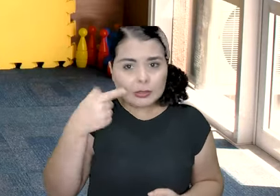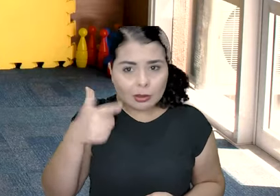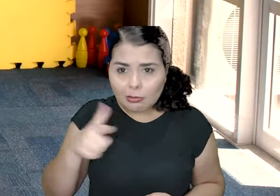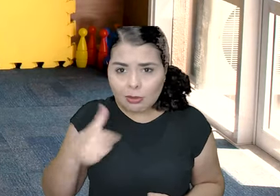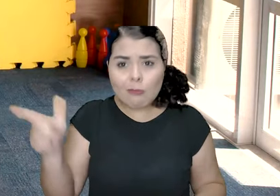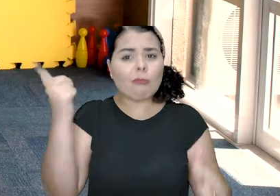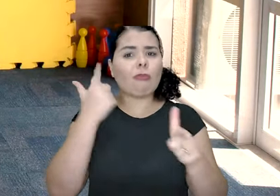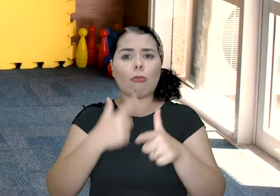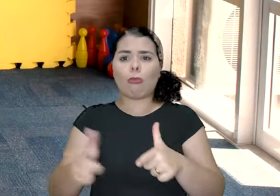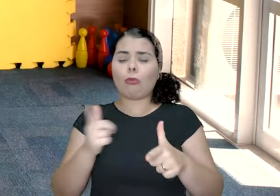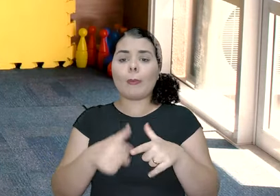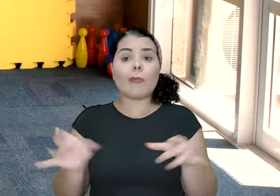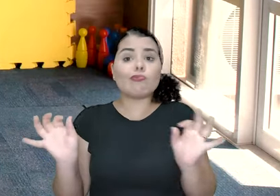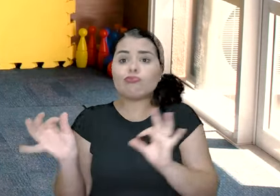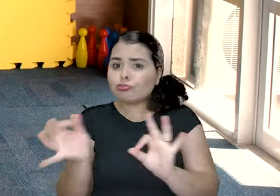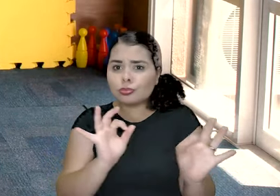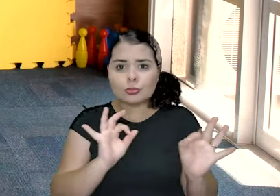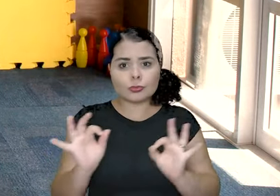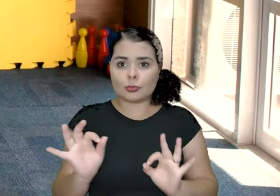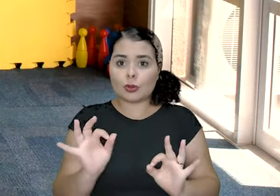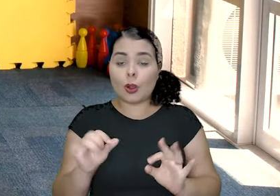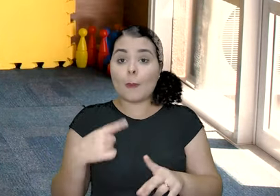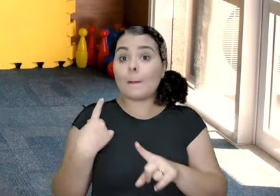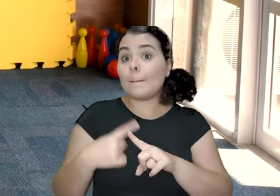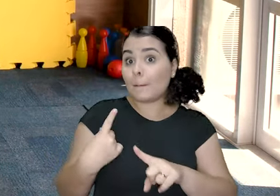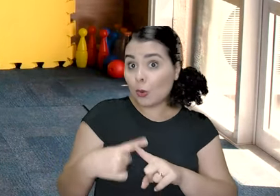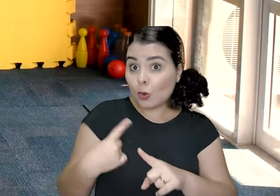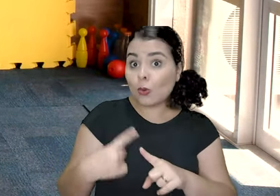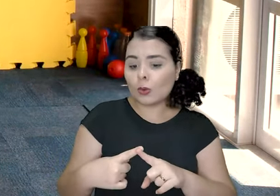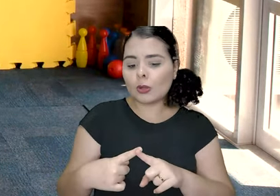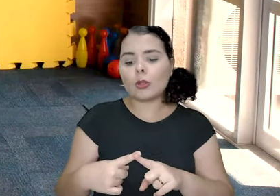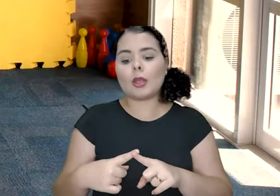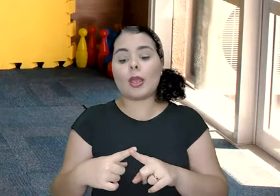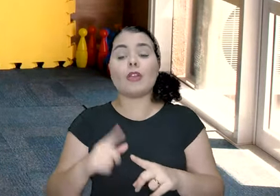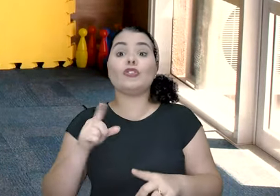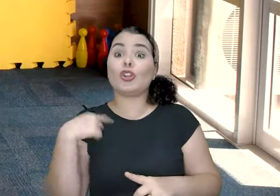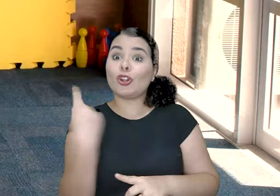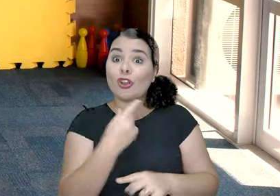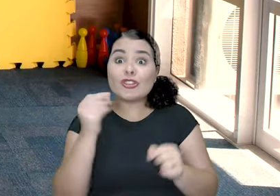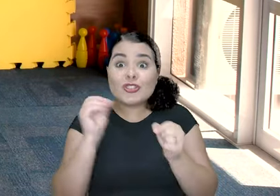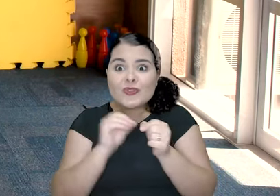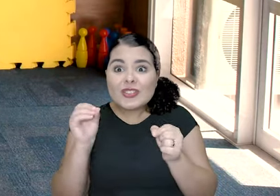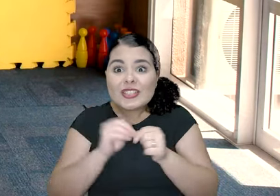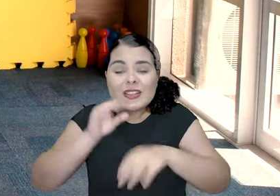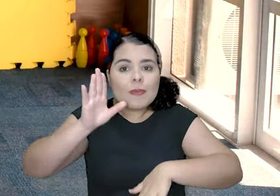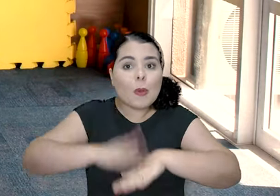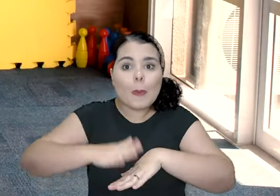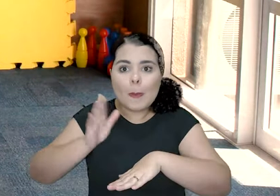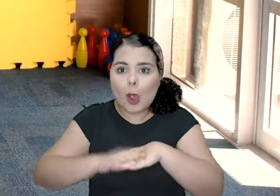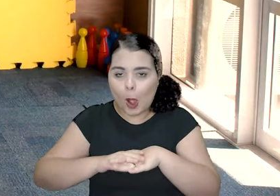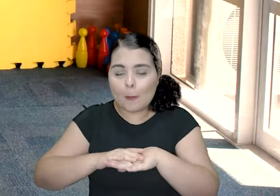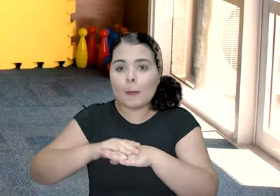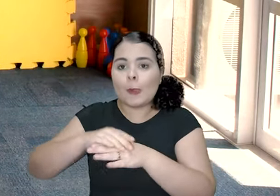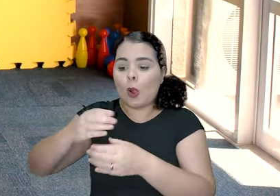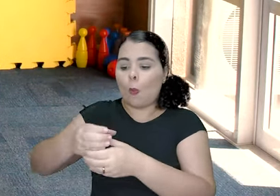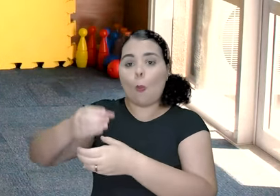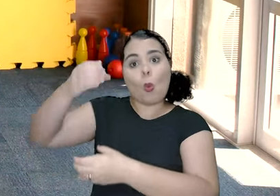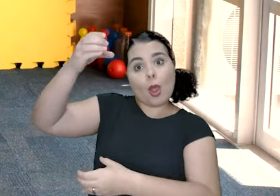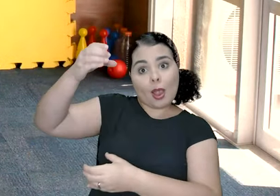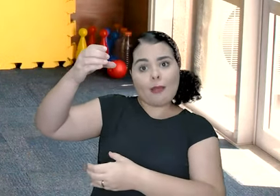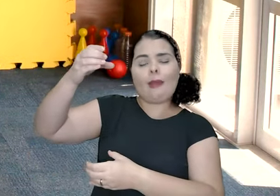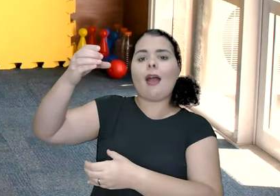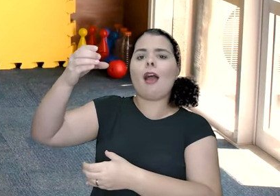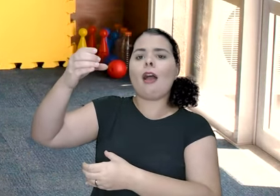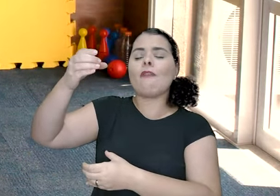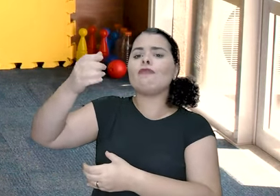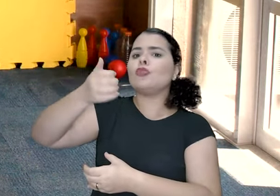problema, porque a gente produz o nosso próprio peso. Aqui são garrafas PET de iogurte